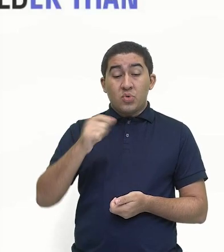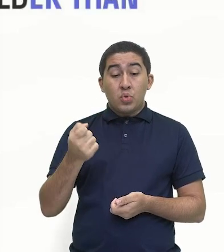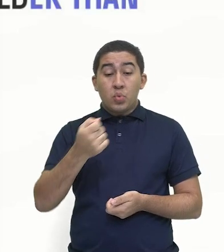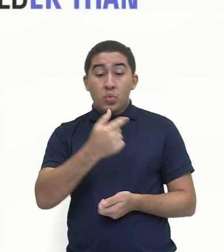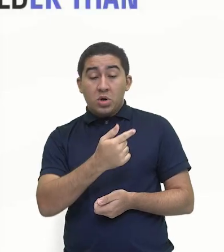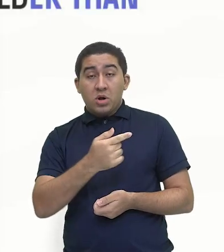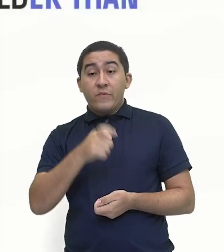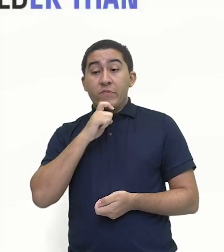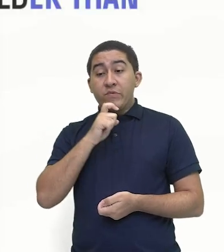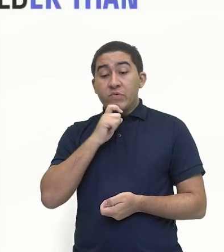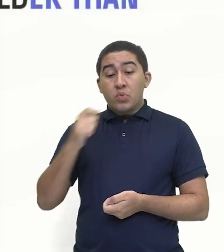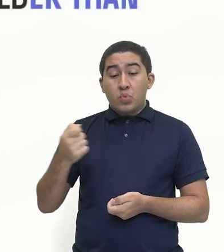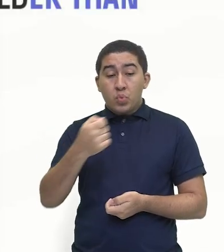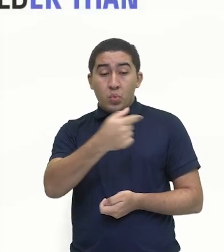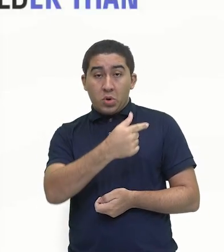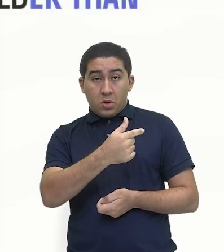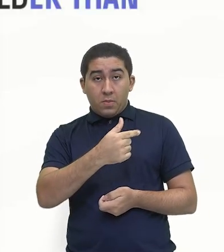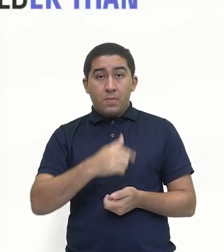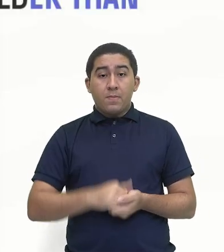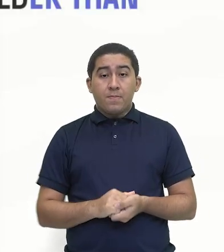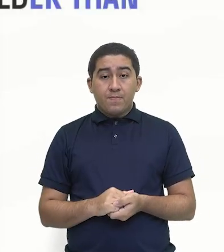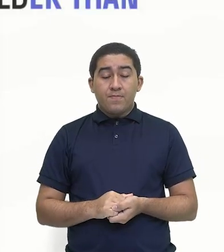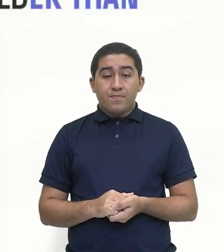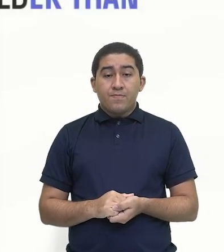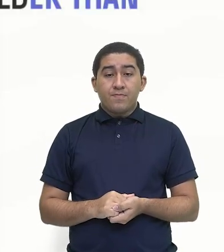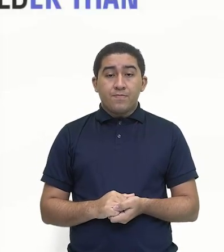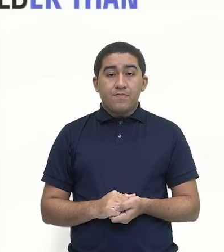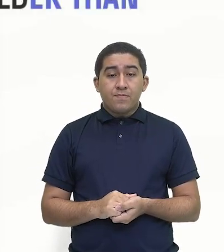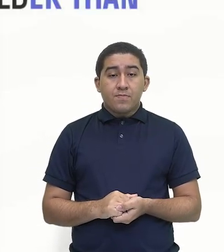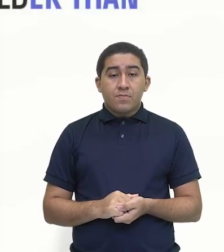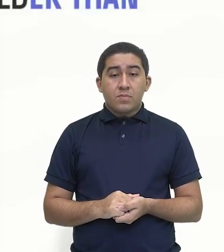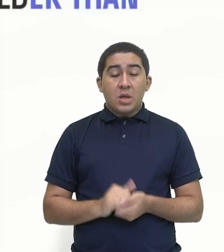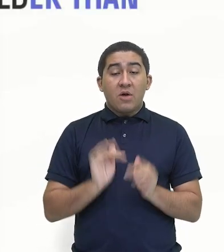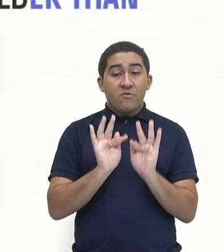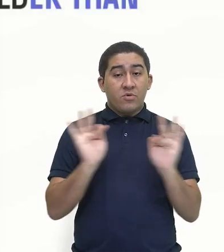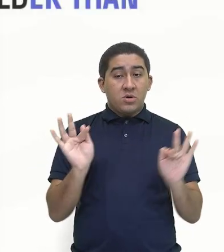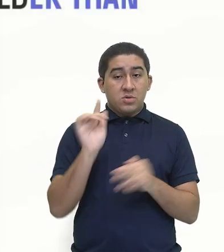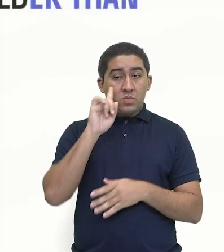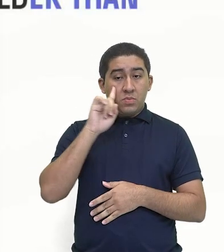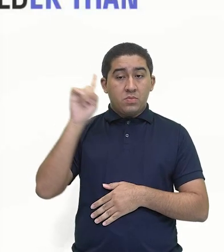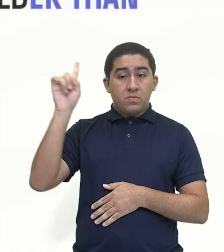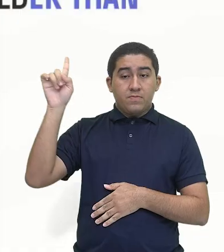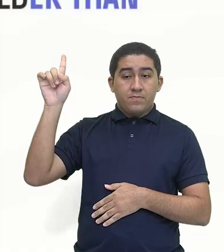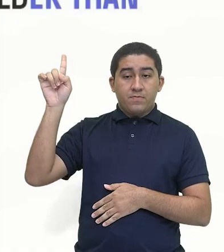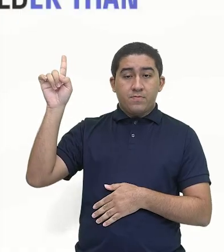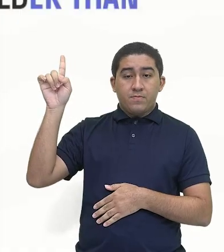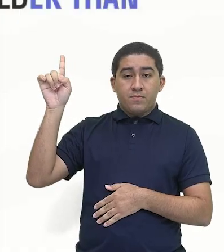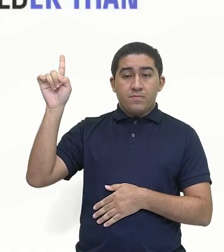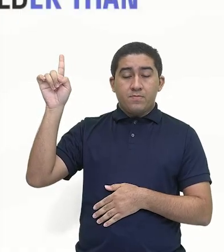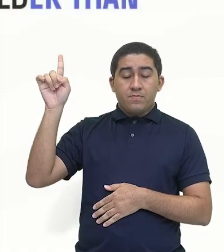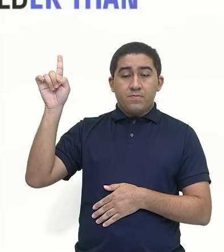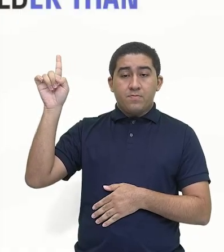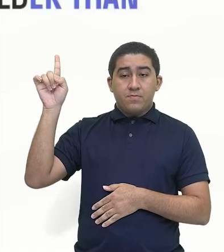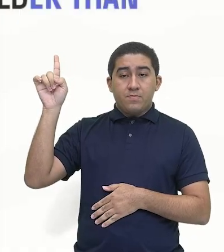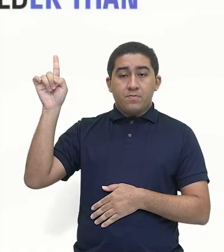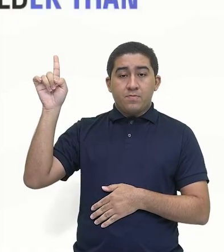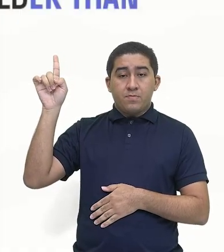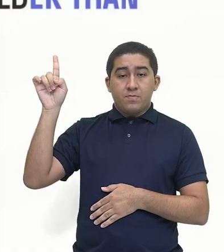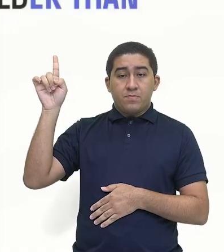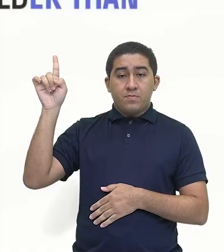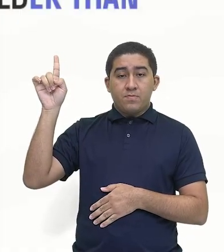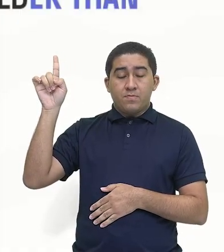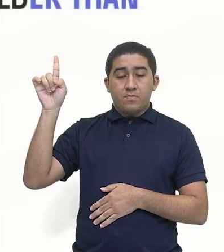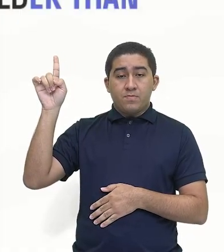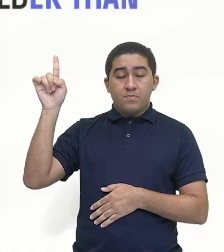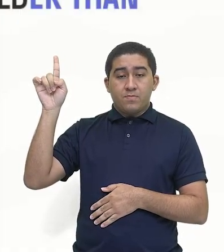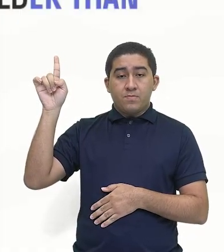que ou que, né? Olha só esta frase aqui, ó. The winter season is colder